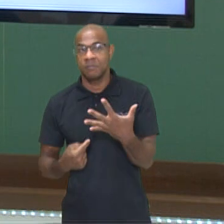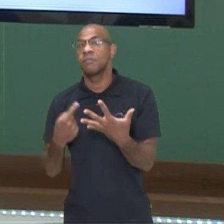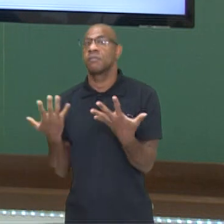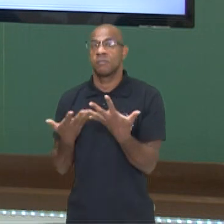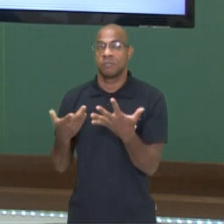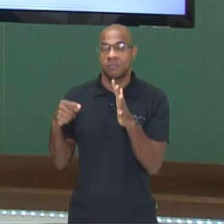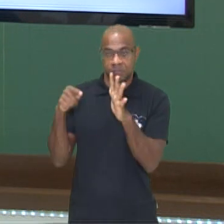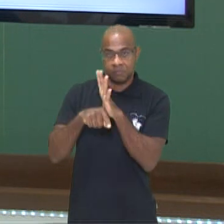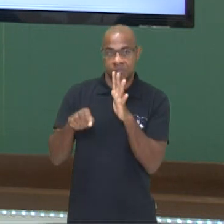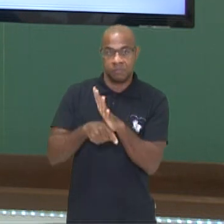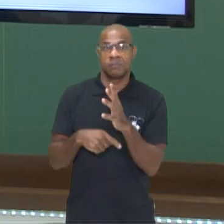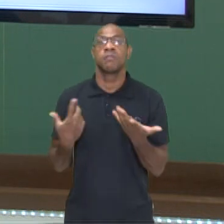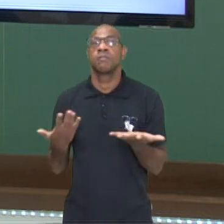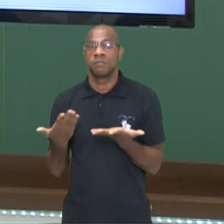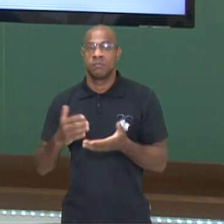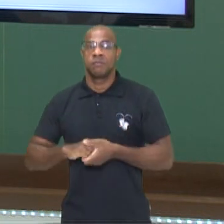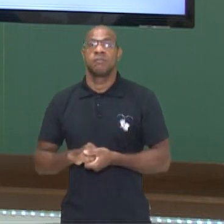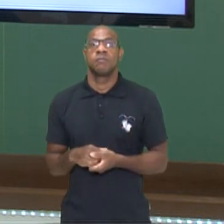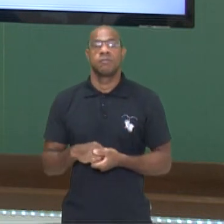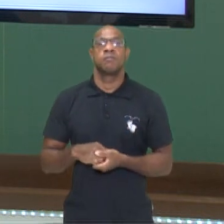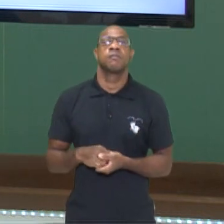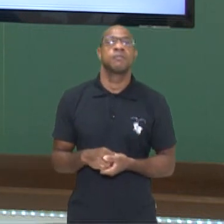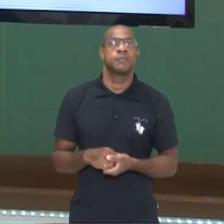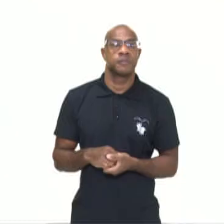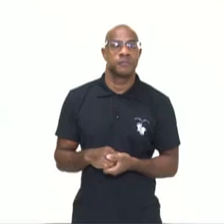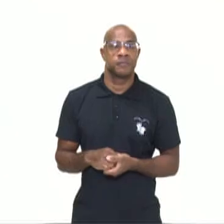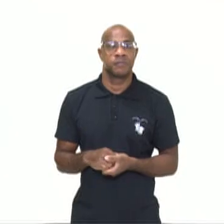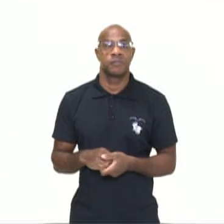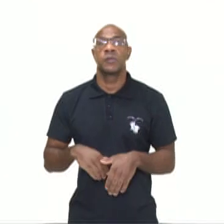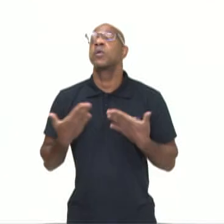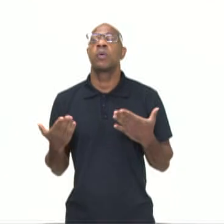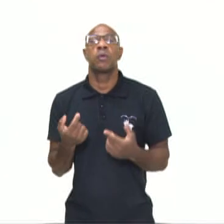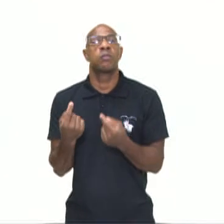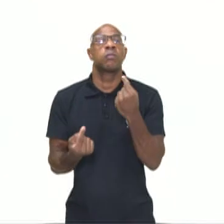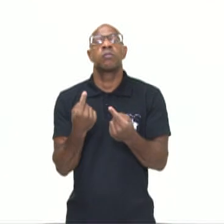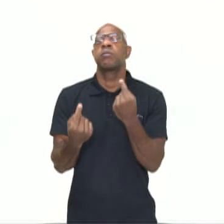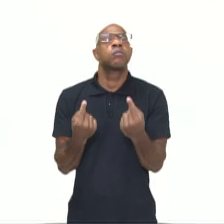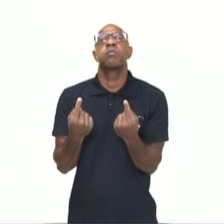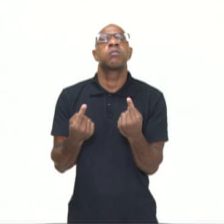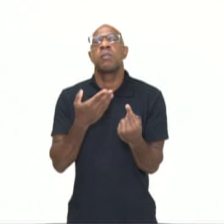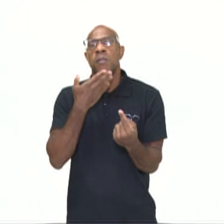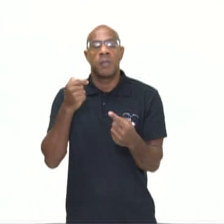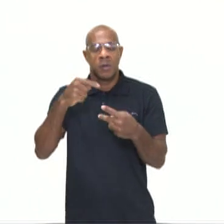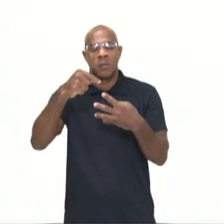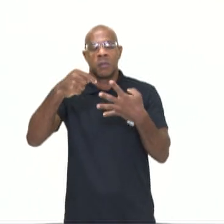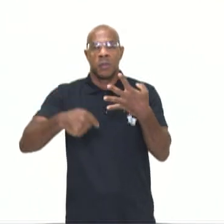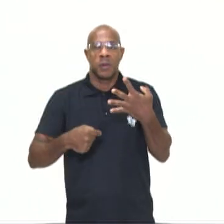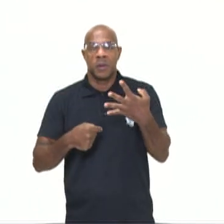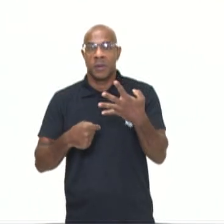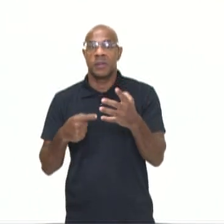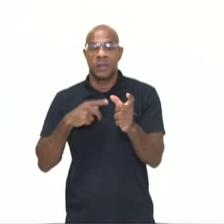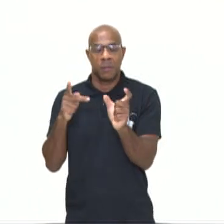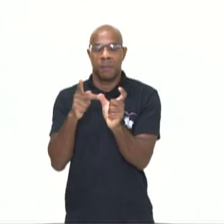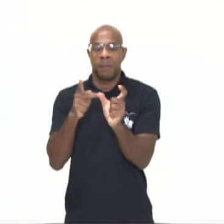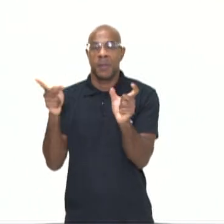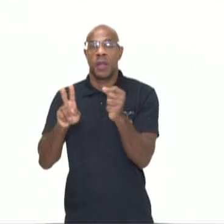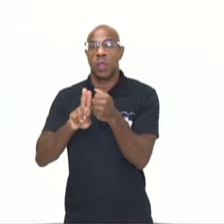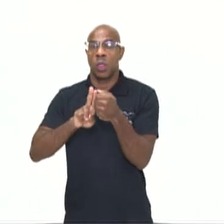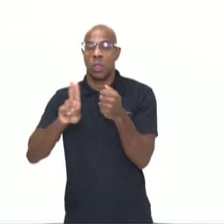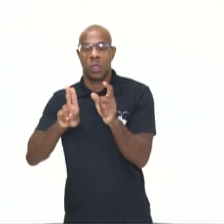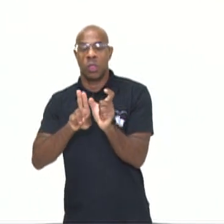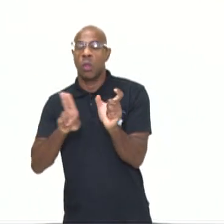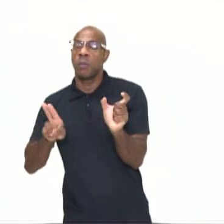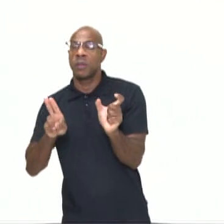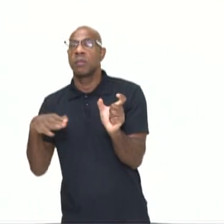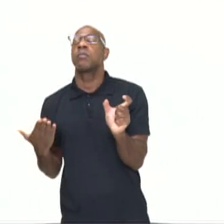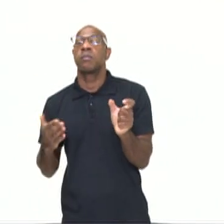aqui nosso quiz, nosso exercício. Qual alternativa apresenta um predicado nominal? Vamos